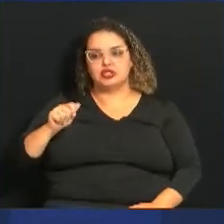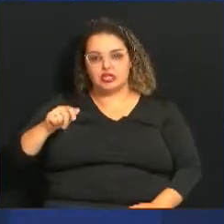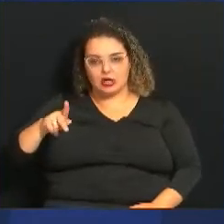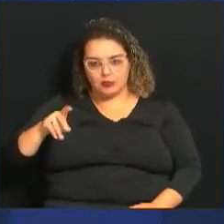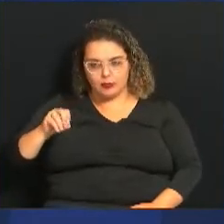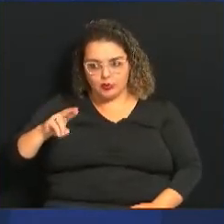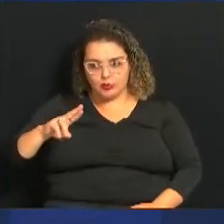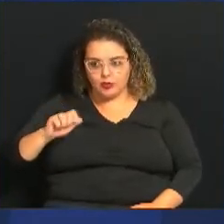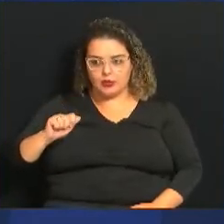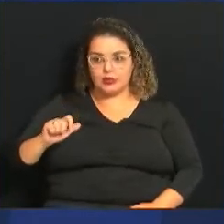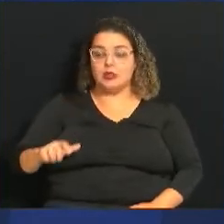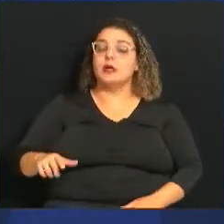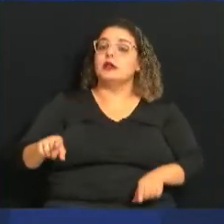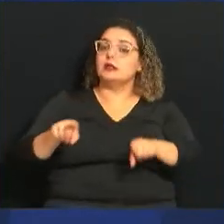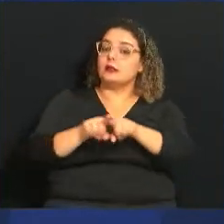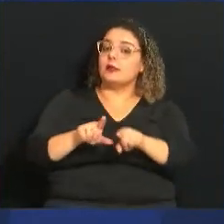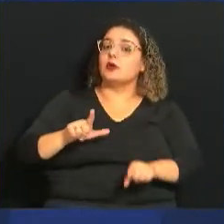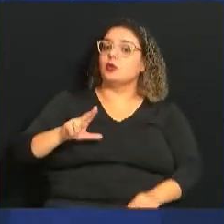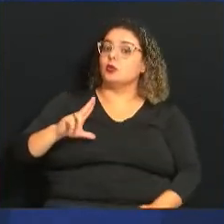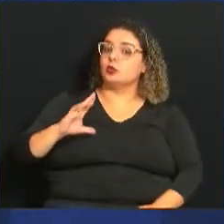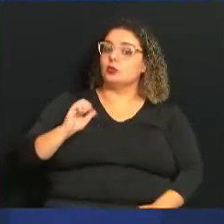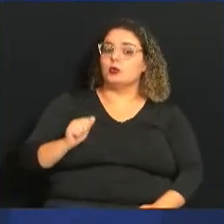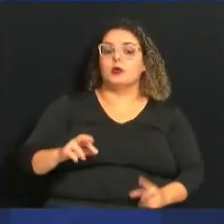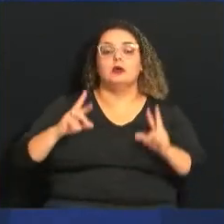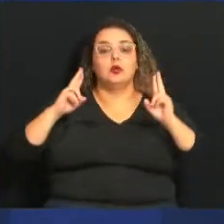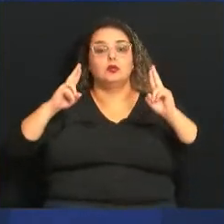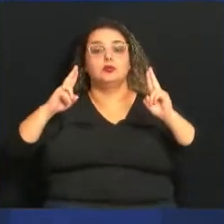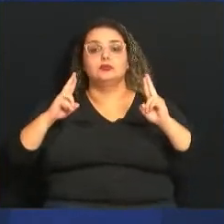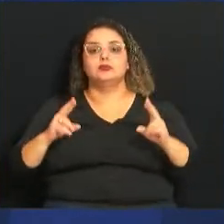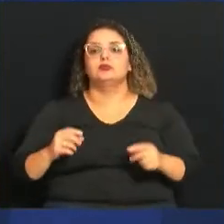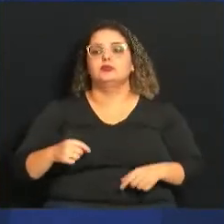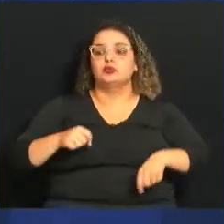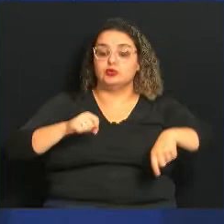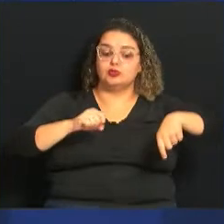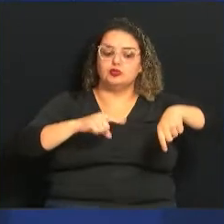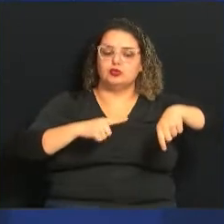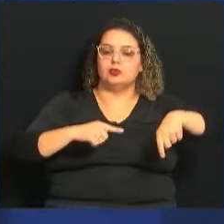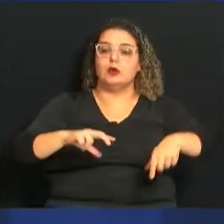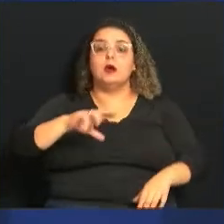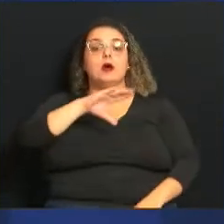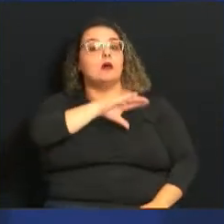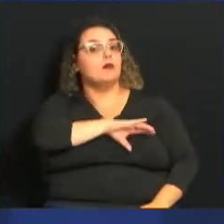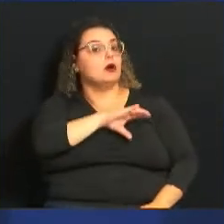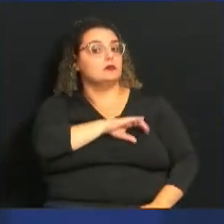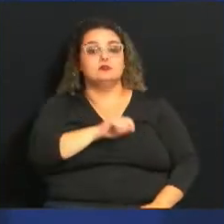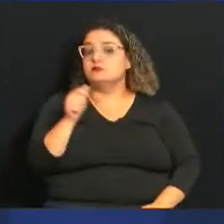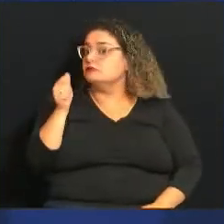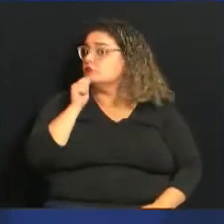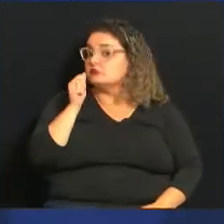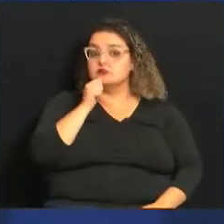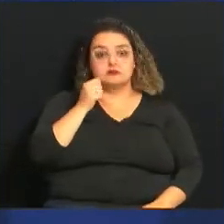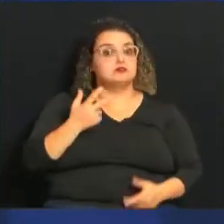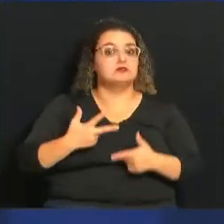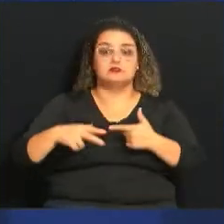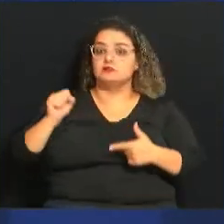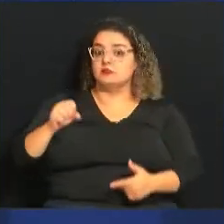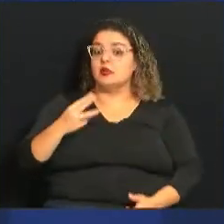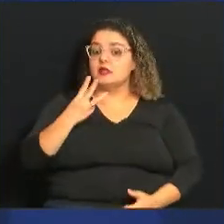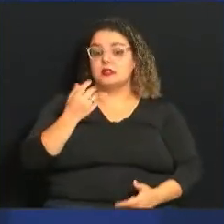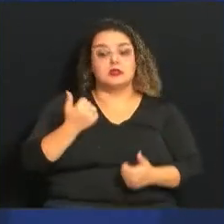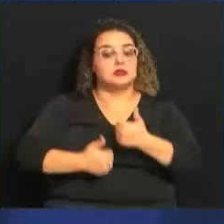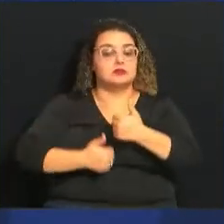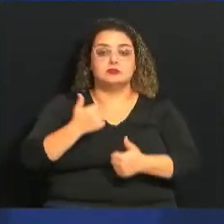Luca, a esperança de gols, artilheiro da Macaca. Vasco que ainda não venceu na competição, viu? 3 jogos,